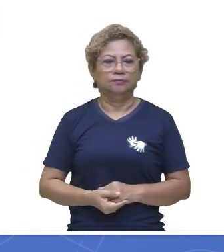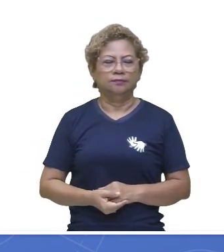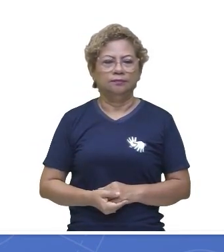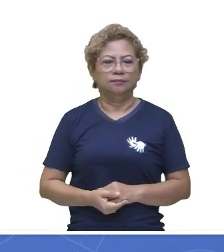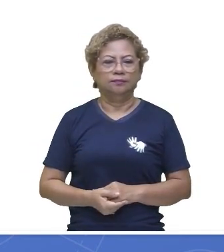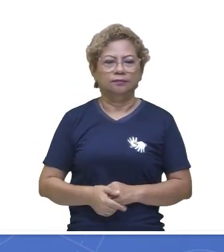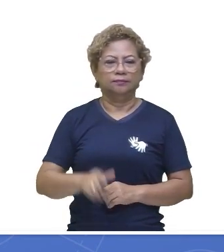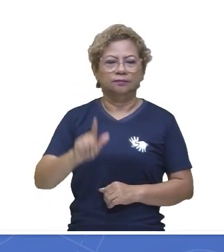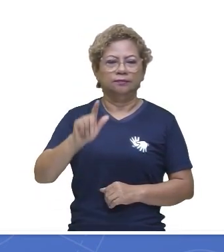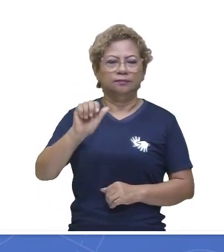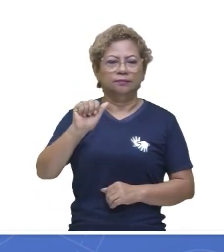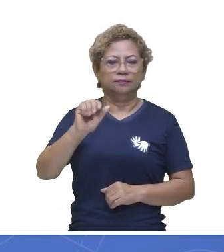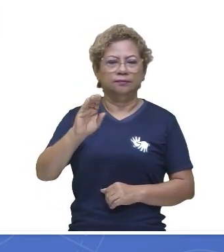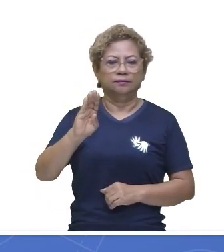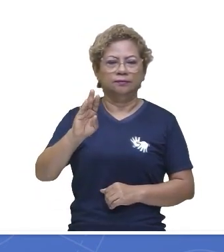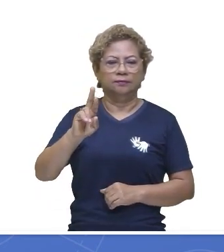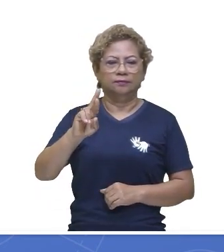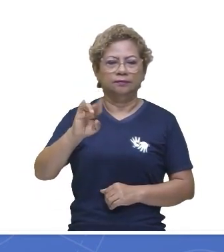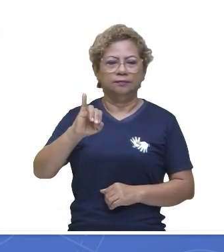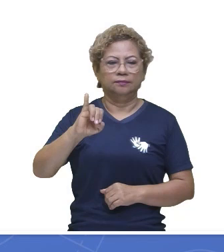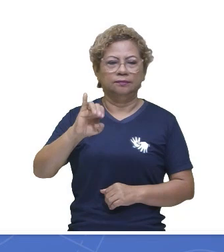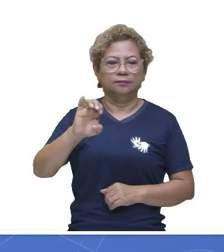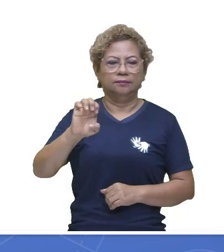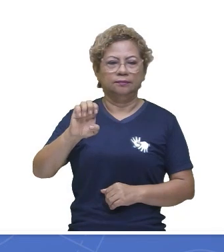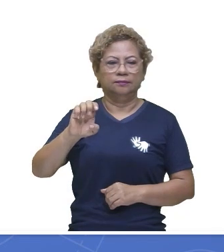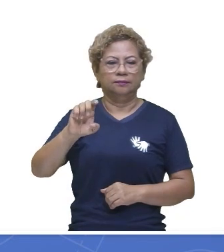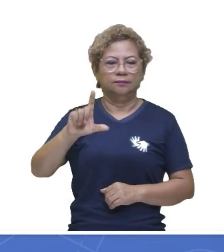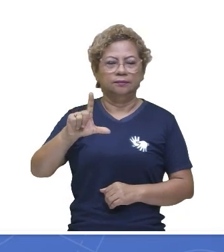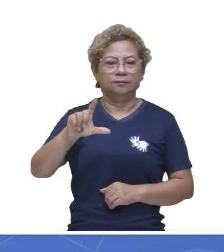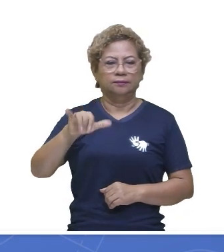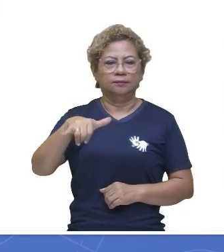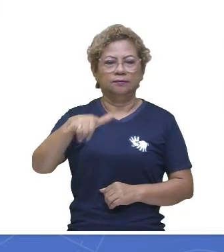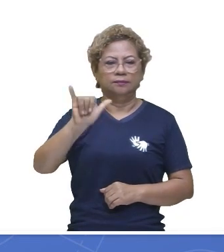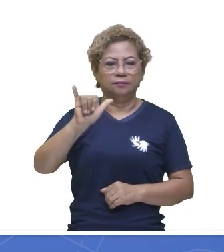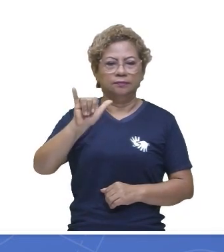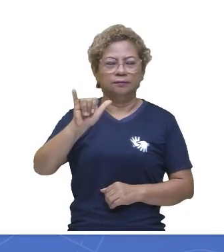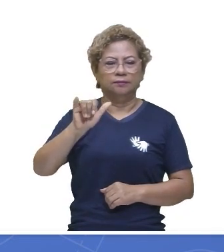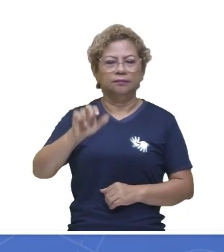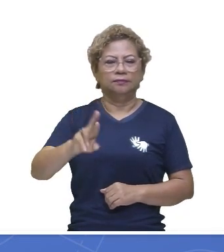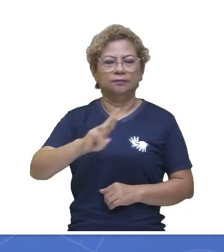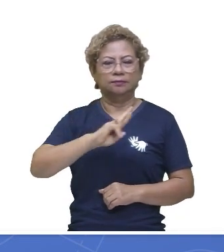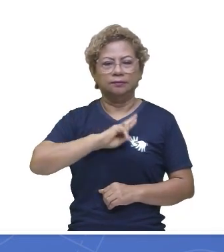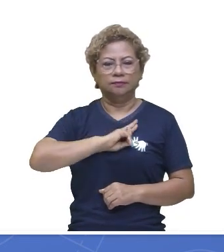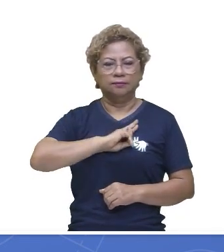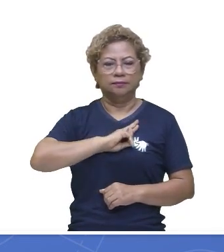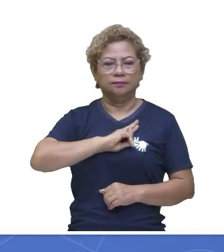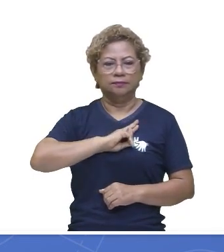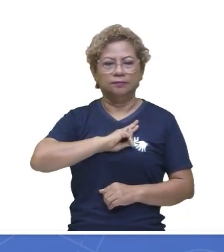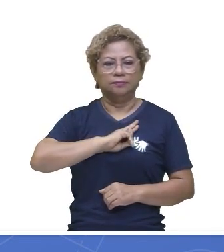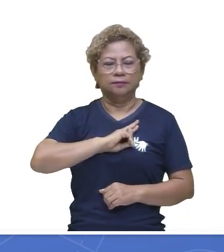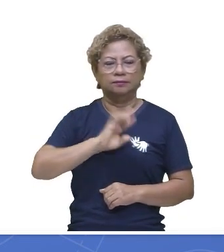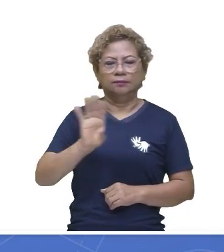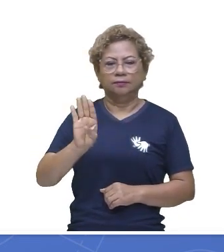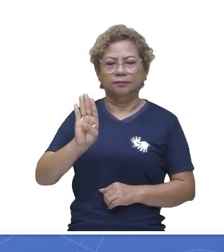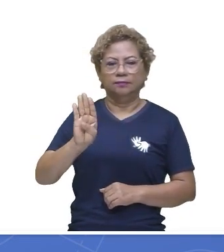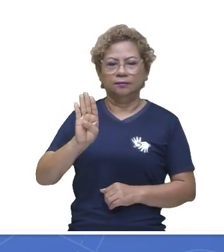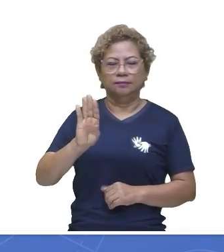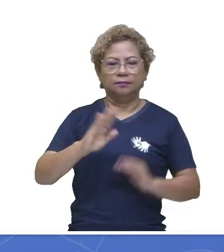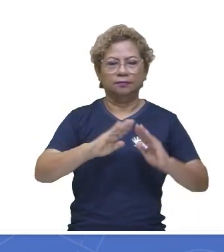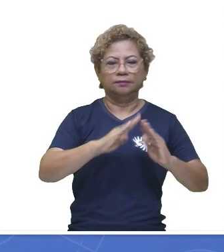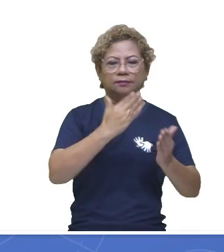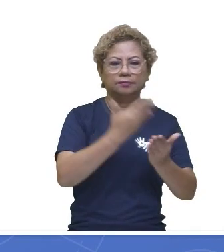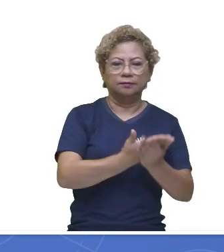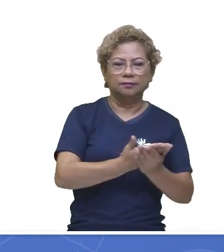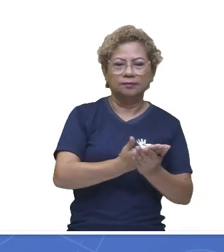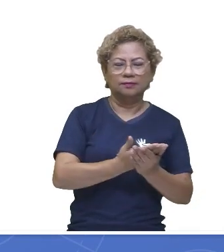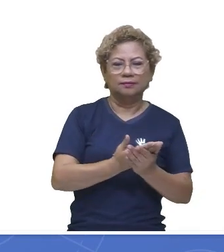Luiz Eduardo também respondeu letra C. Tem a Gabriele aqui lá da Escola Estadual do Rio Preto da Eva que respondeu letra B. Muito